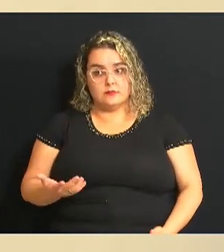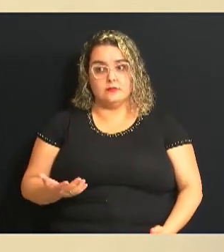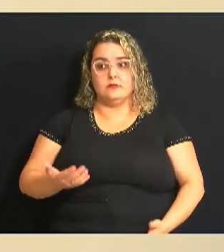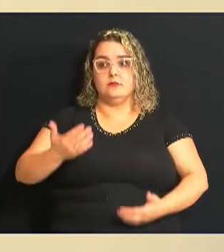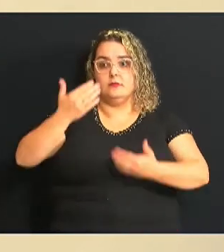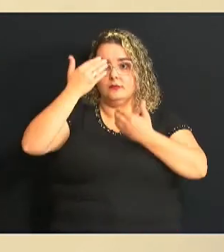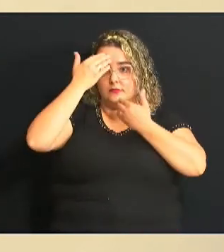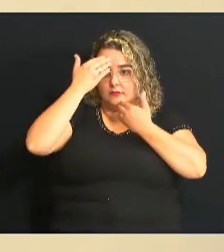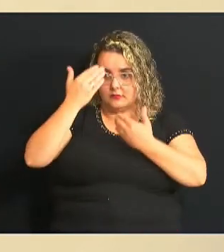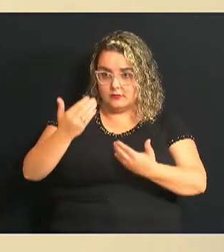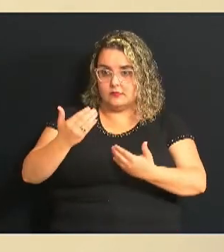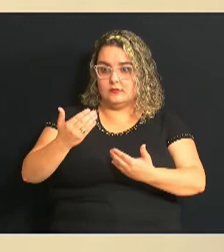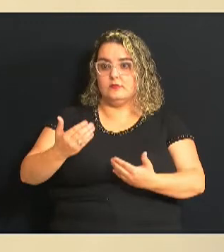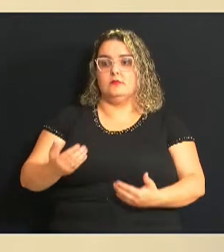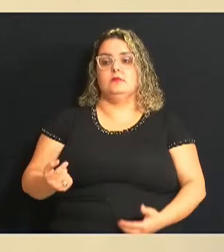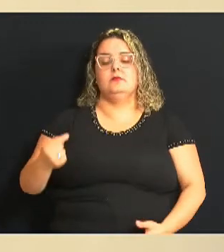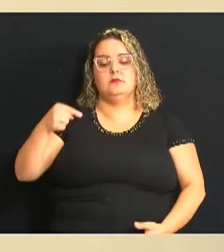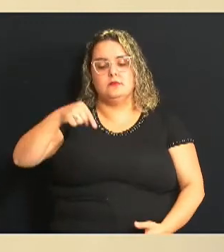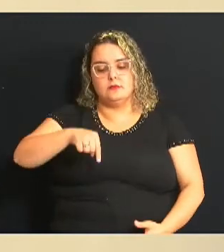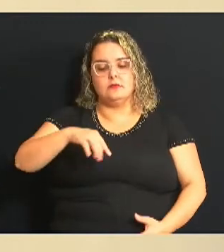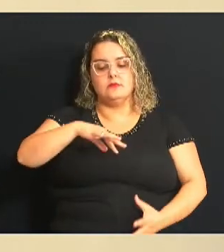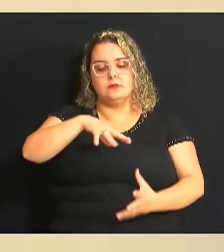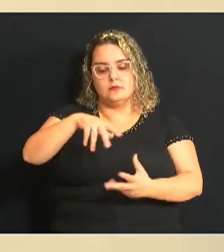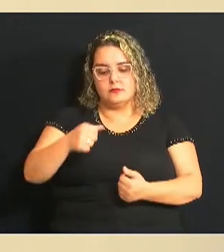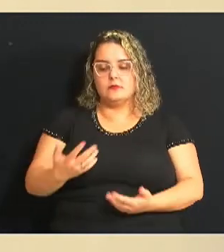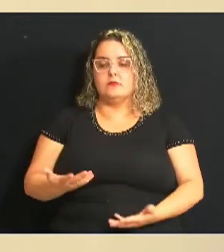gratificante poder vir ao mundo e poder